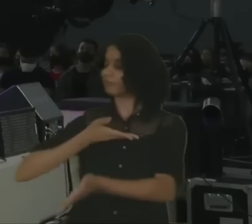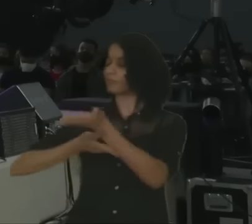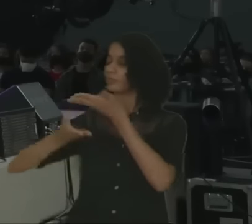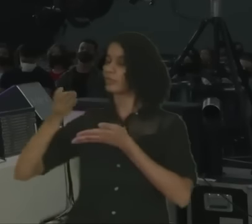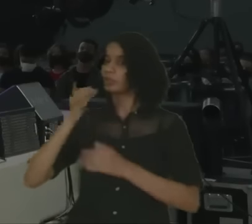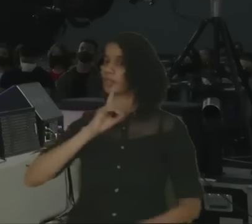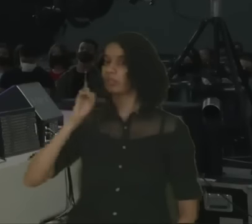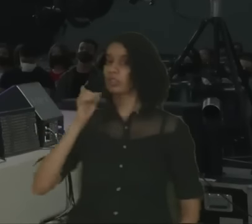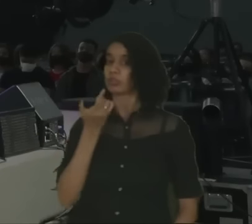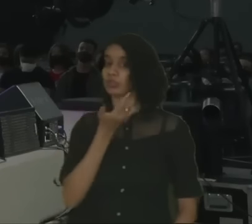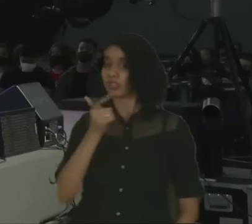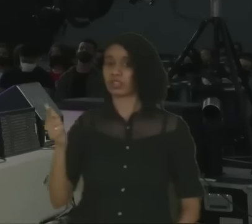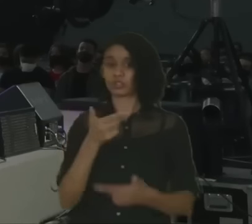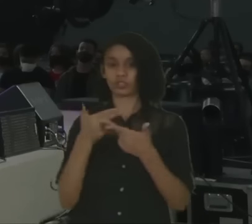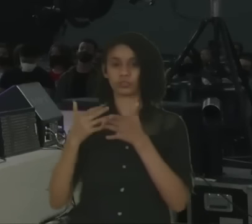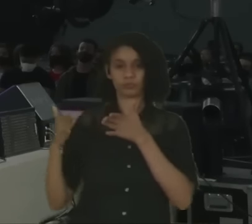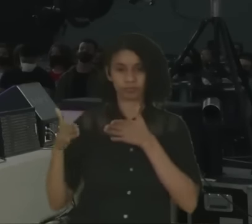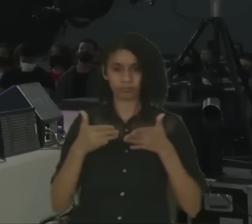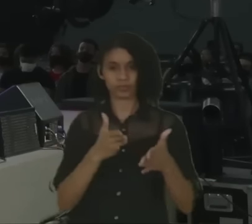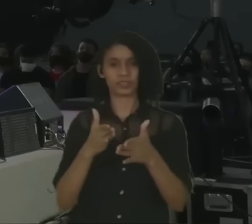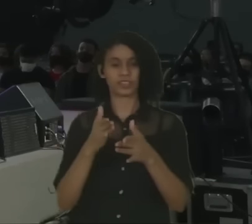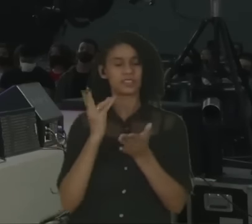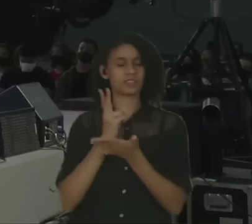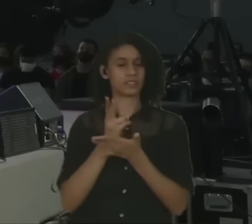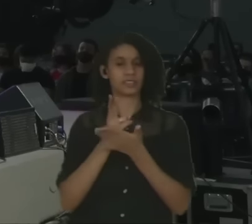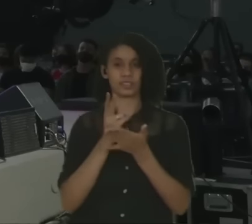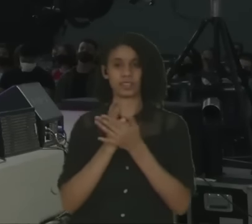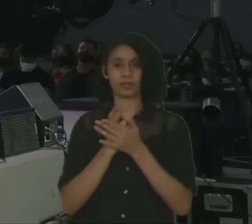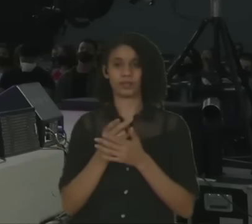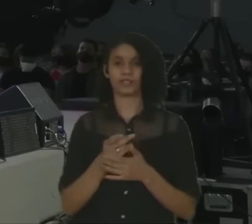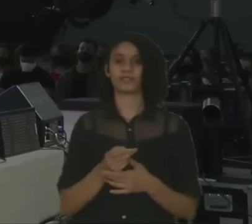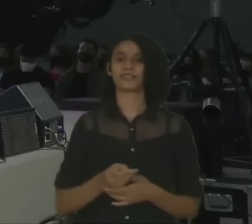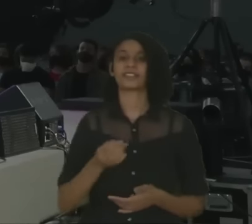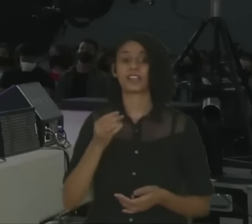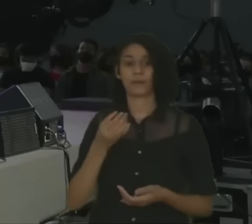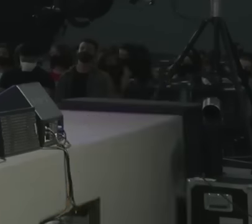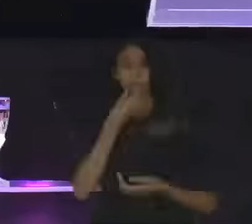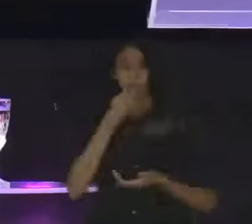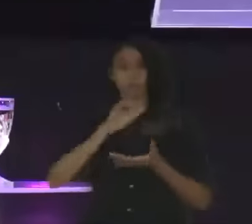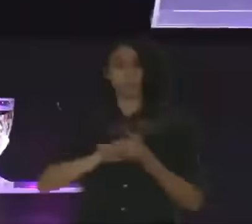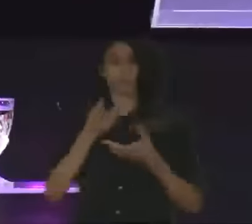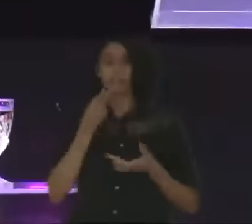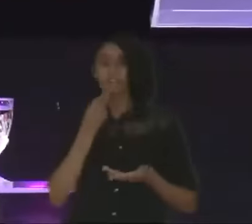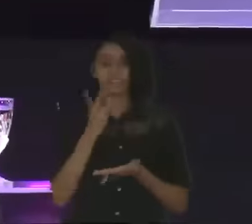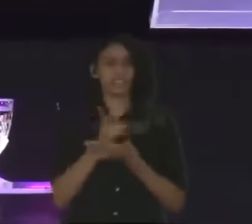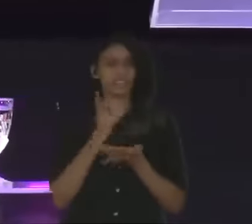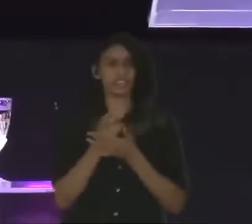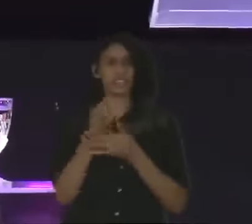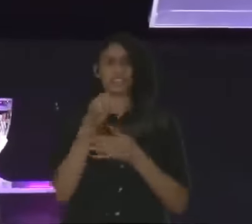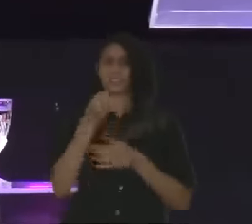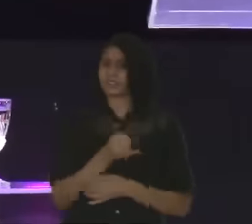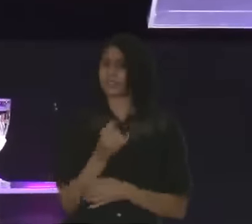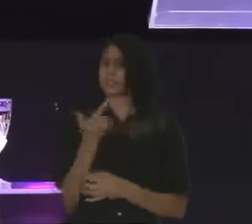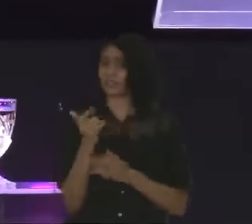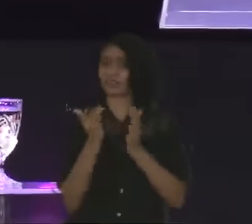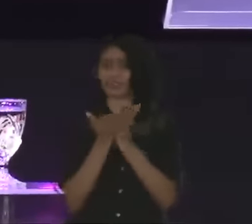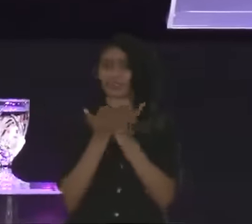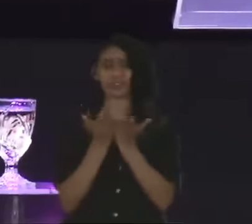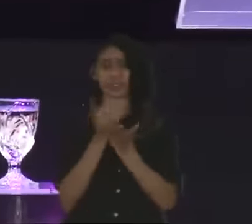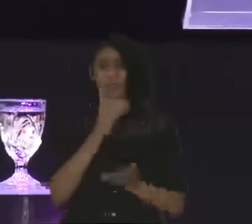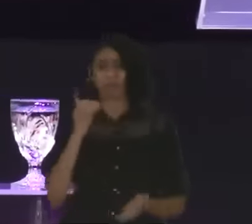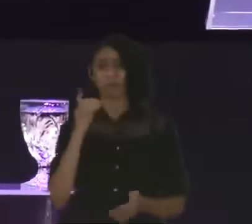se a linha por isso que tu fala tanto sobre isso sem bíblia Não tem café é devocional é tanta coisa é premissa fundamental da nossa igreja